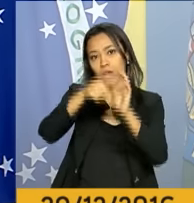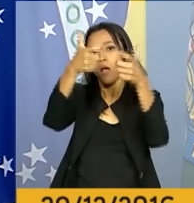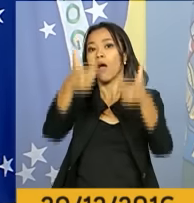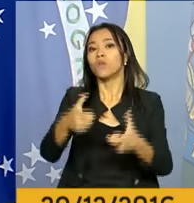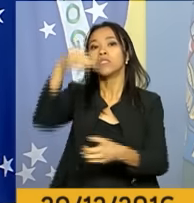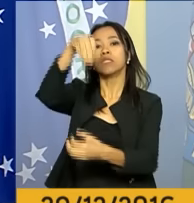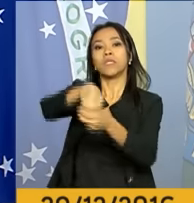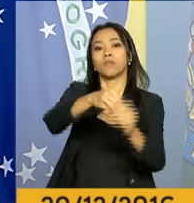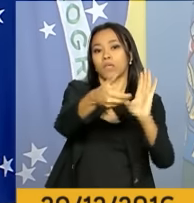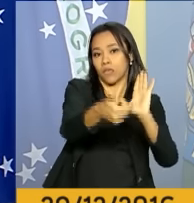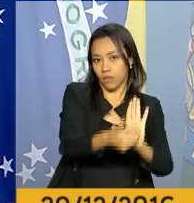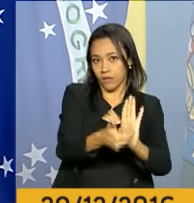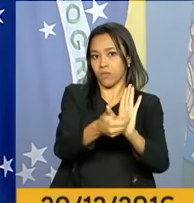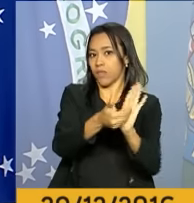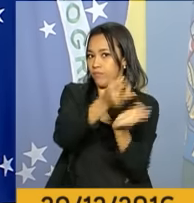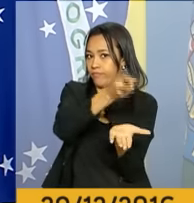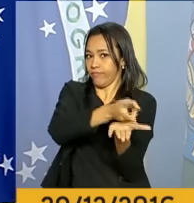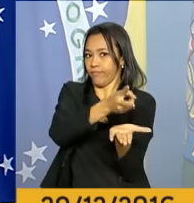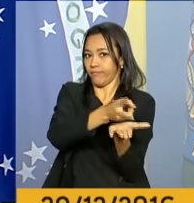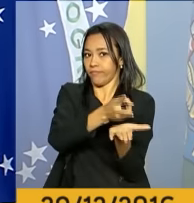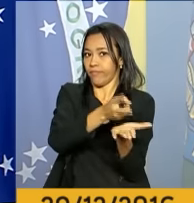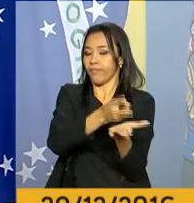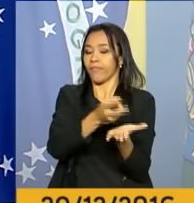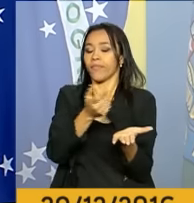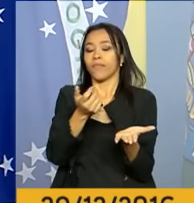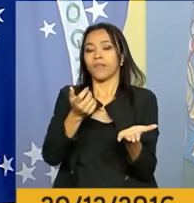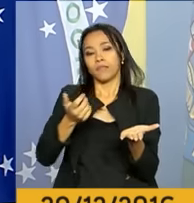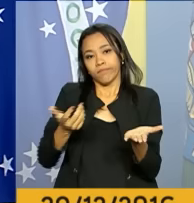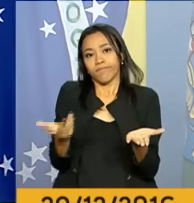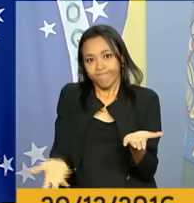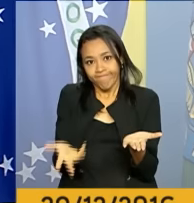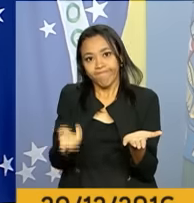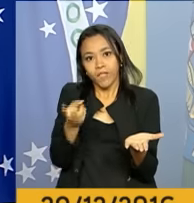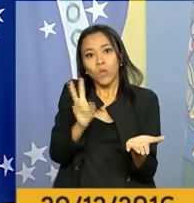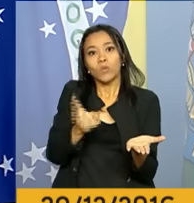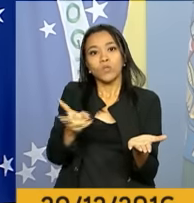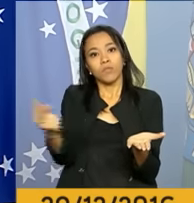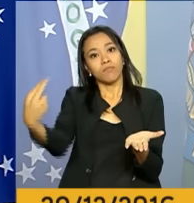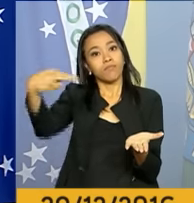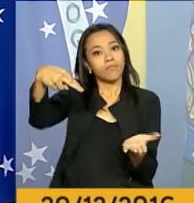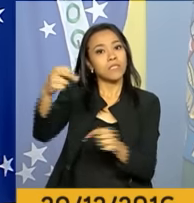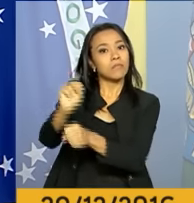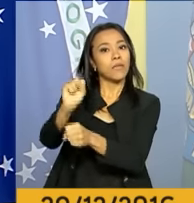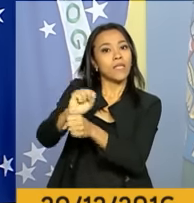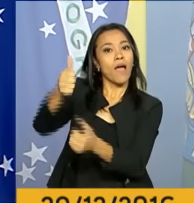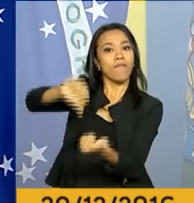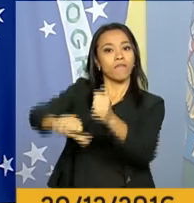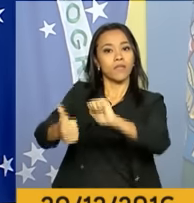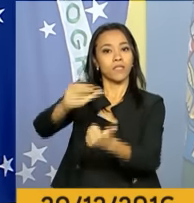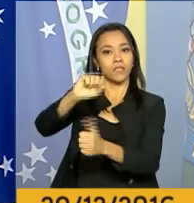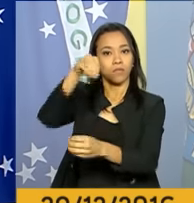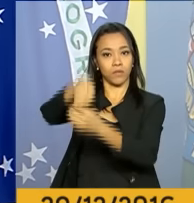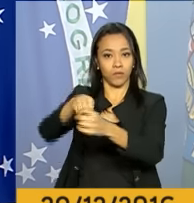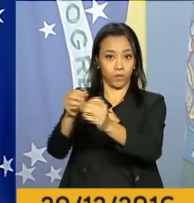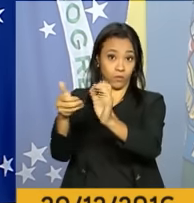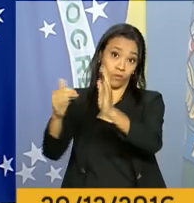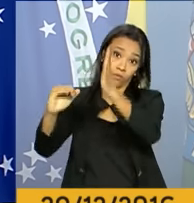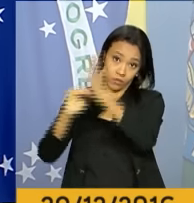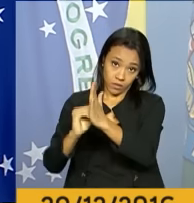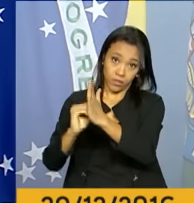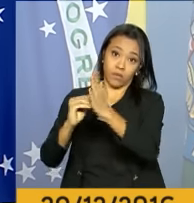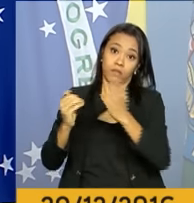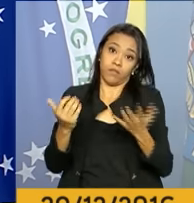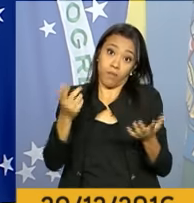Deputados permanecendo a avaliação pelo Senado Federal portanto esse também é um